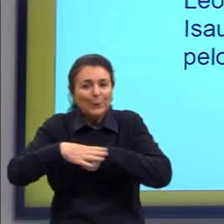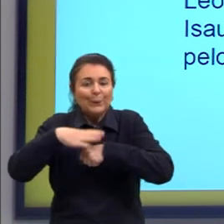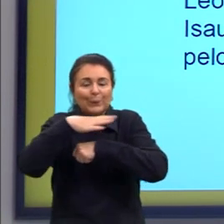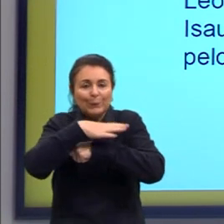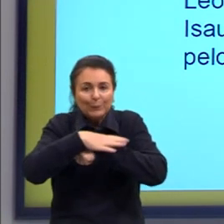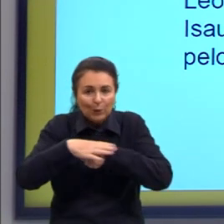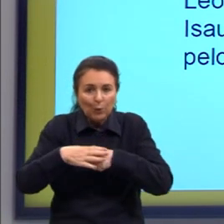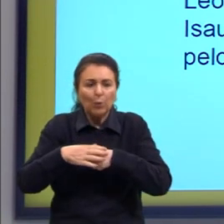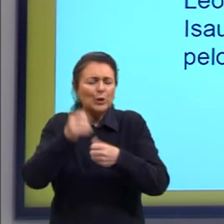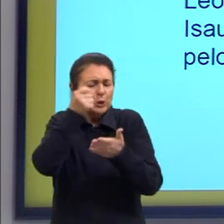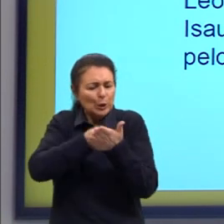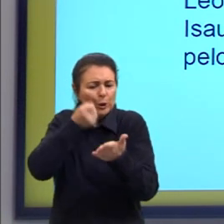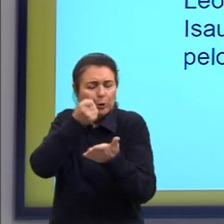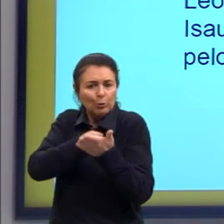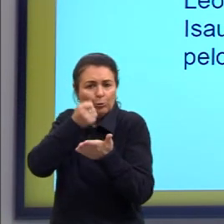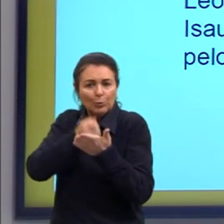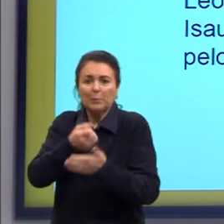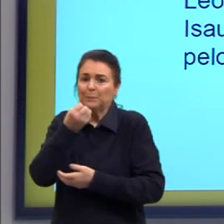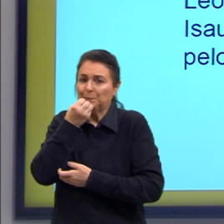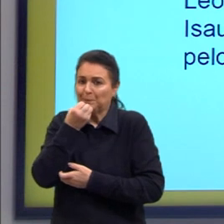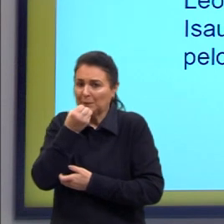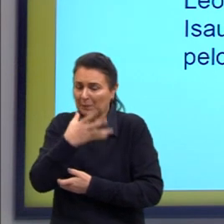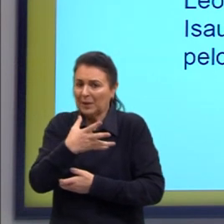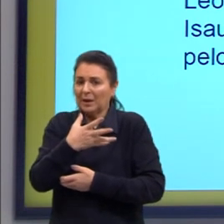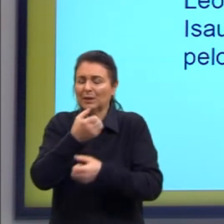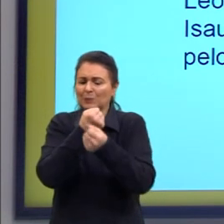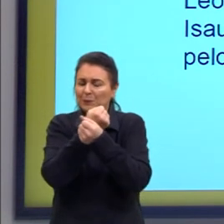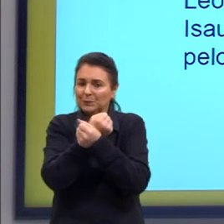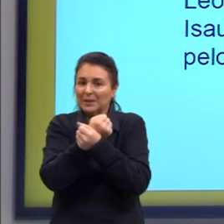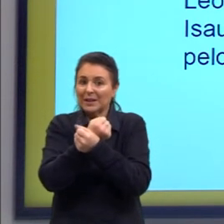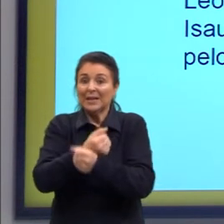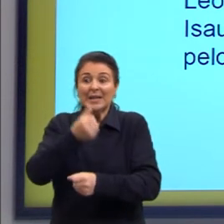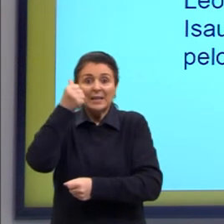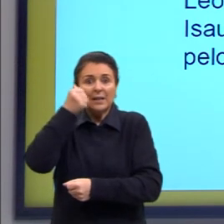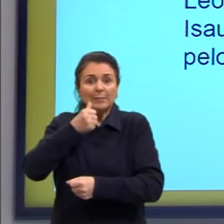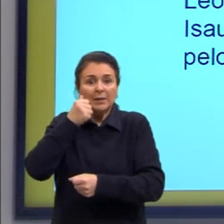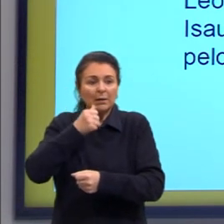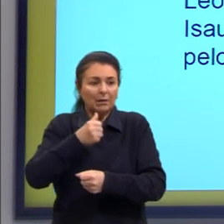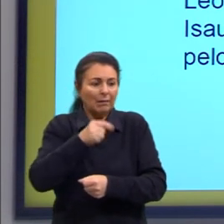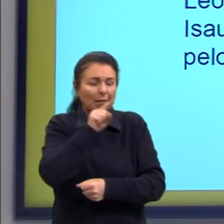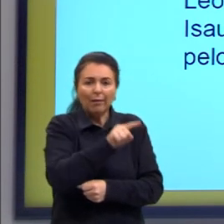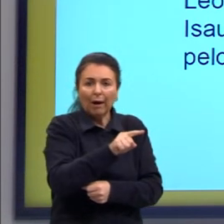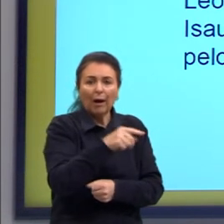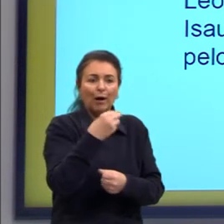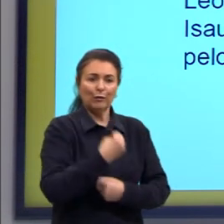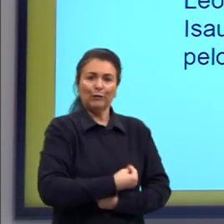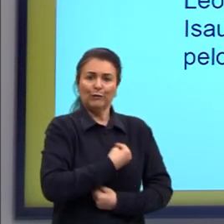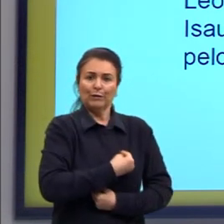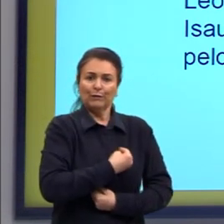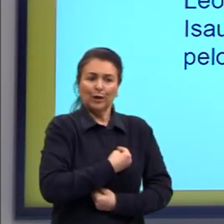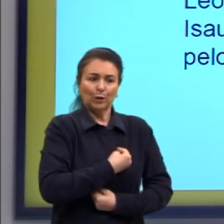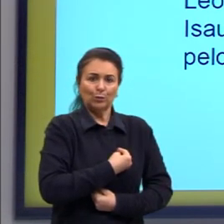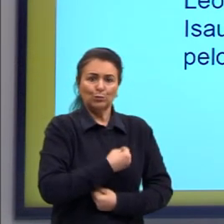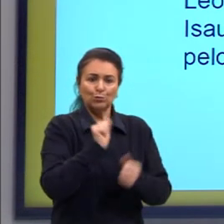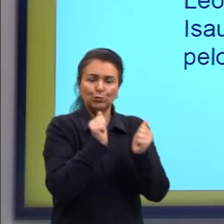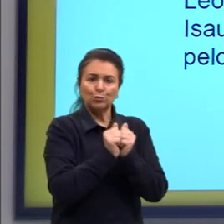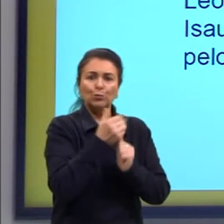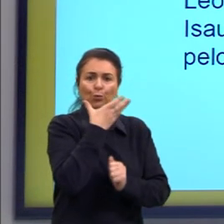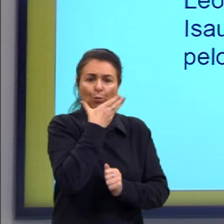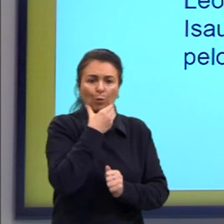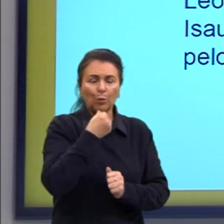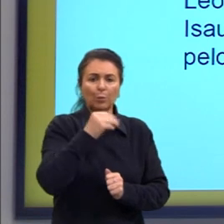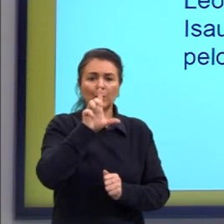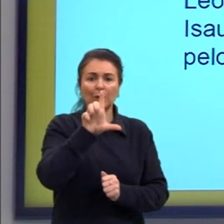incorruptível que abolicionista que luta pelo bem e ela é o que é aprisionada por um fazendeiro que é o Leôncio que